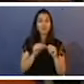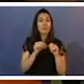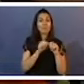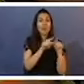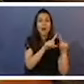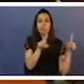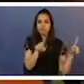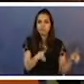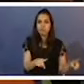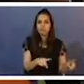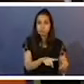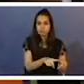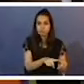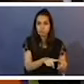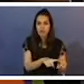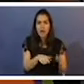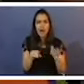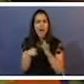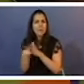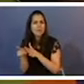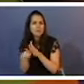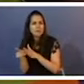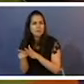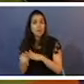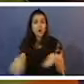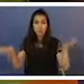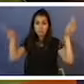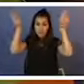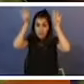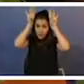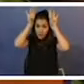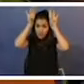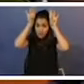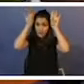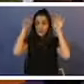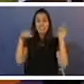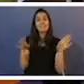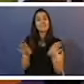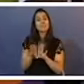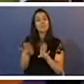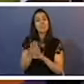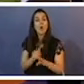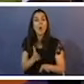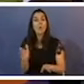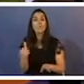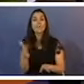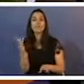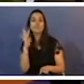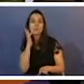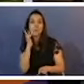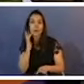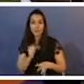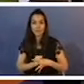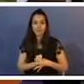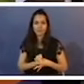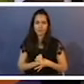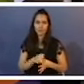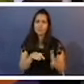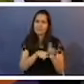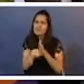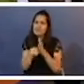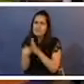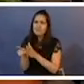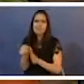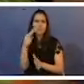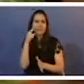fichinha vocês vão Então pesquisar sobre o cervo-do-pantanal e o dourado pesquisem aí descubra um pouquinho mais sobre